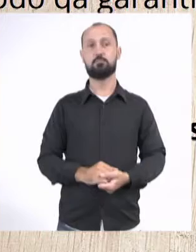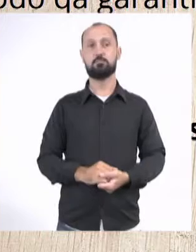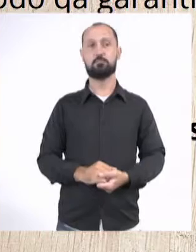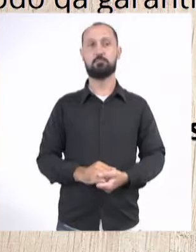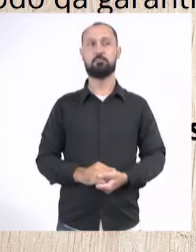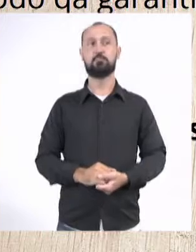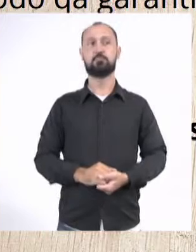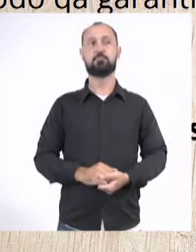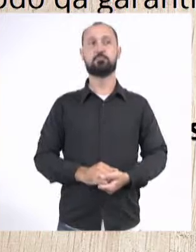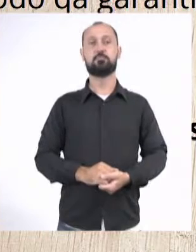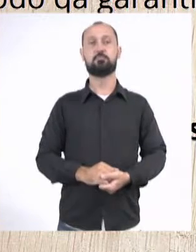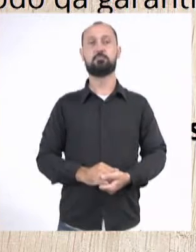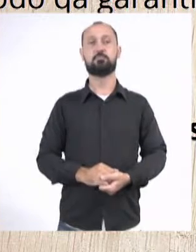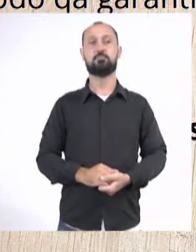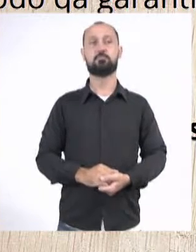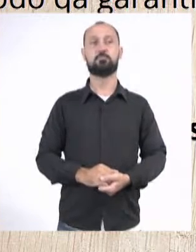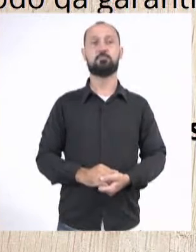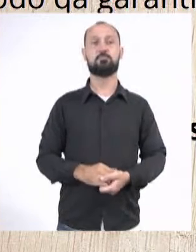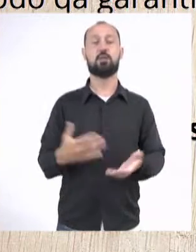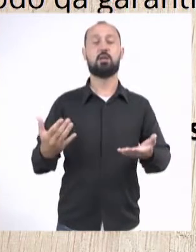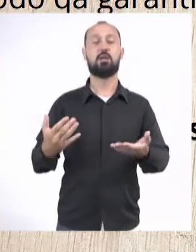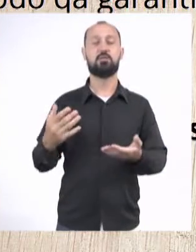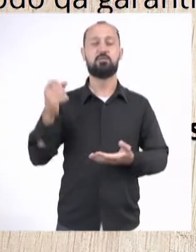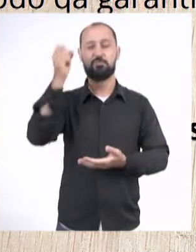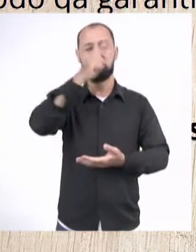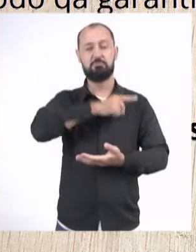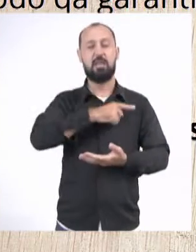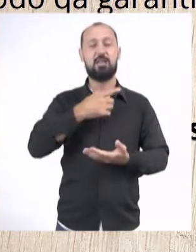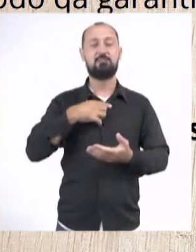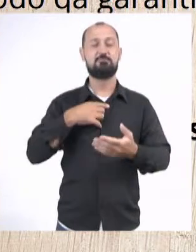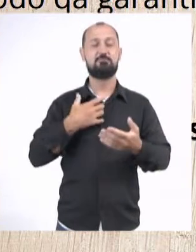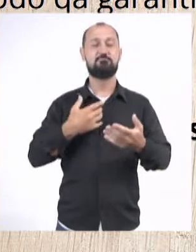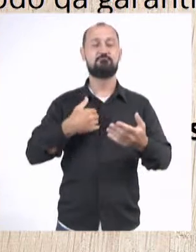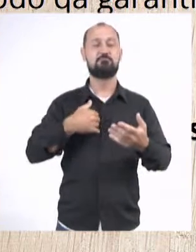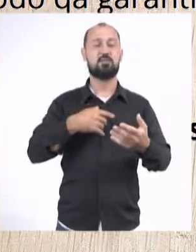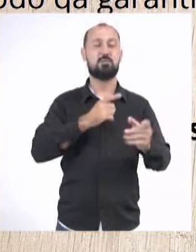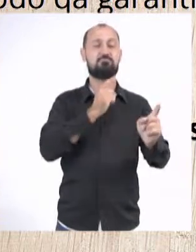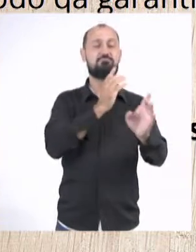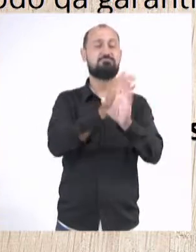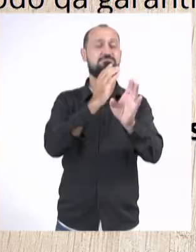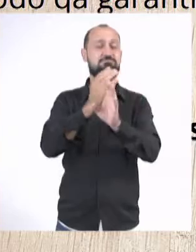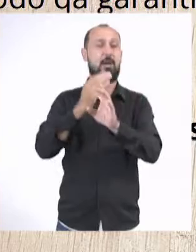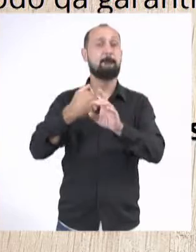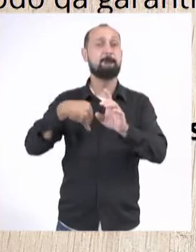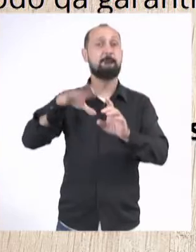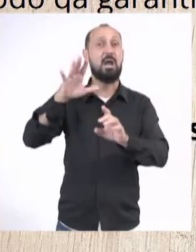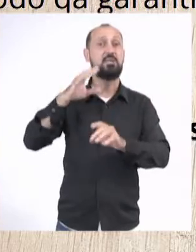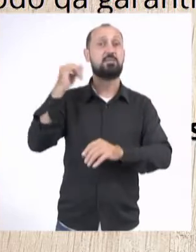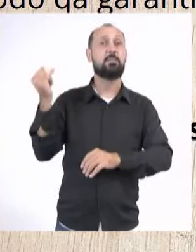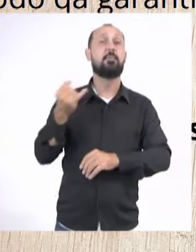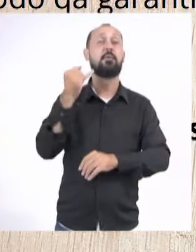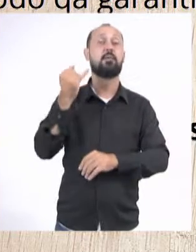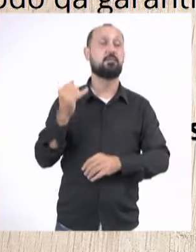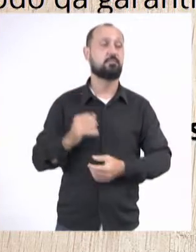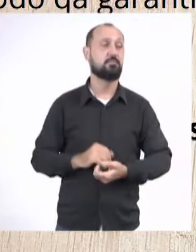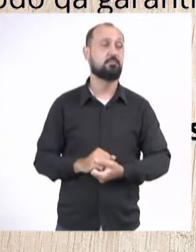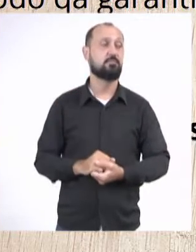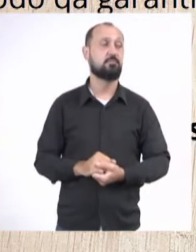Falando das principais dificuldades enfrentadas pelo programa, que eu acho importante